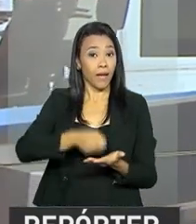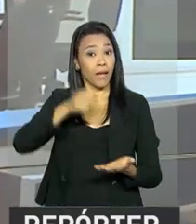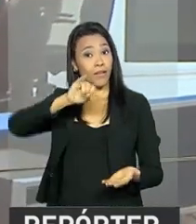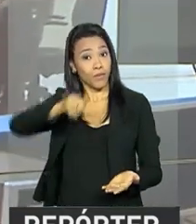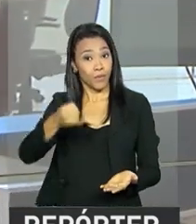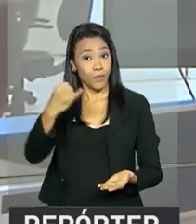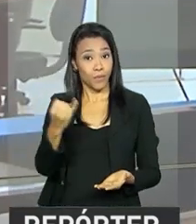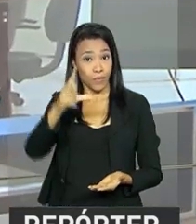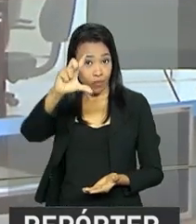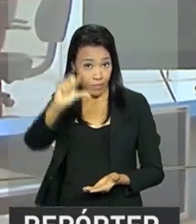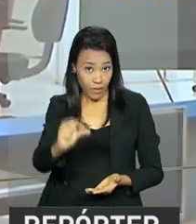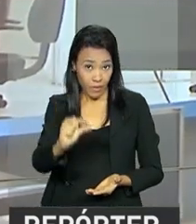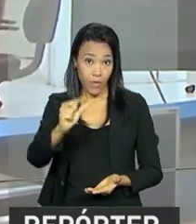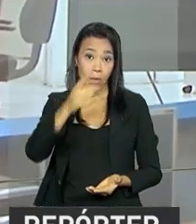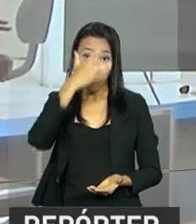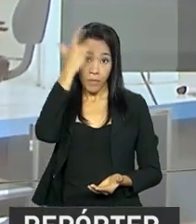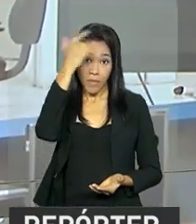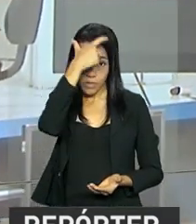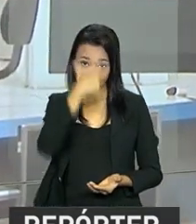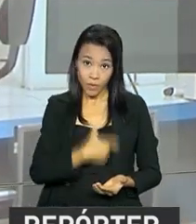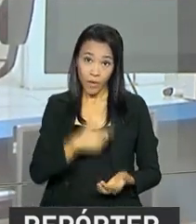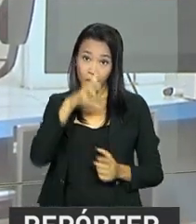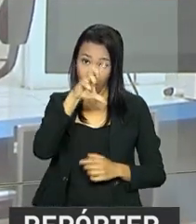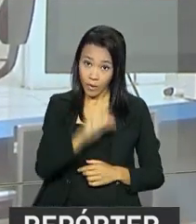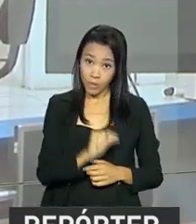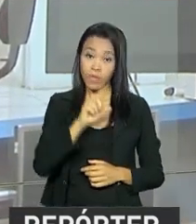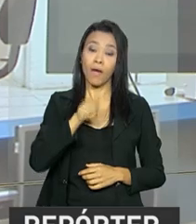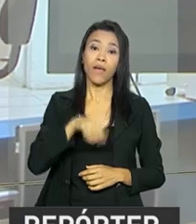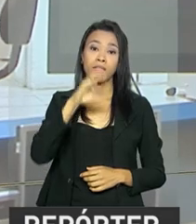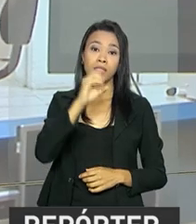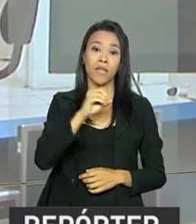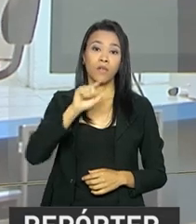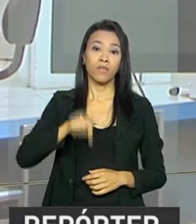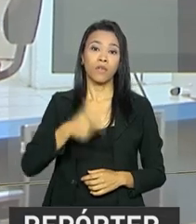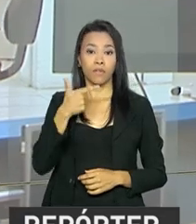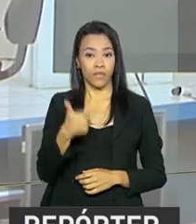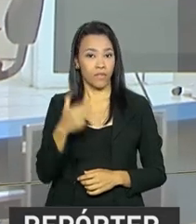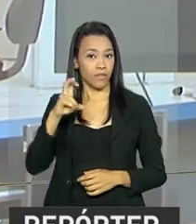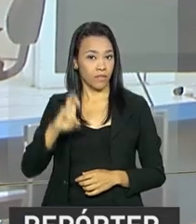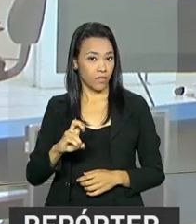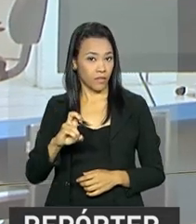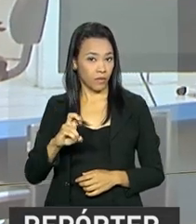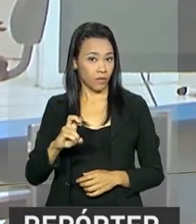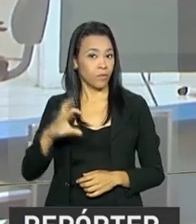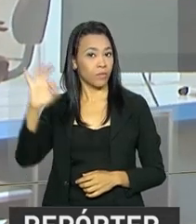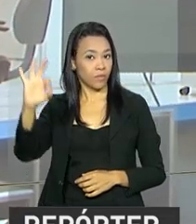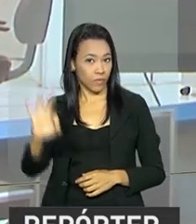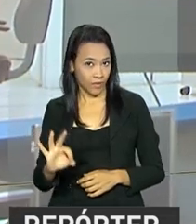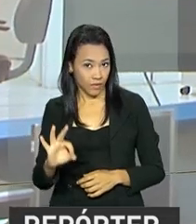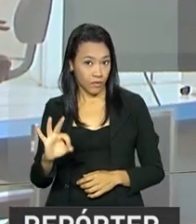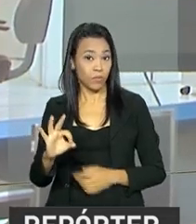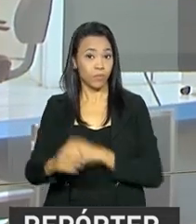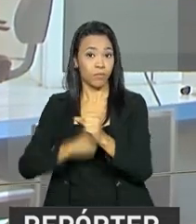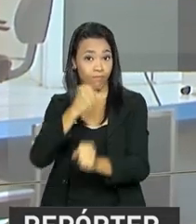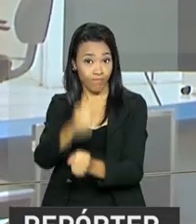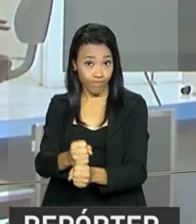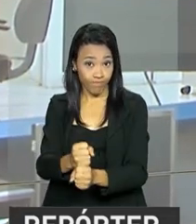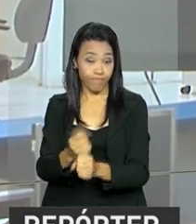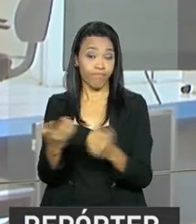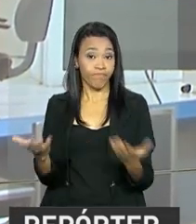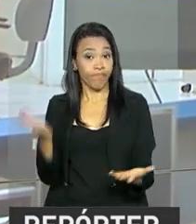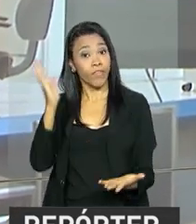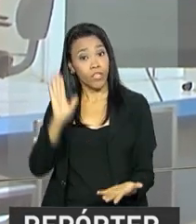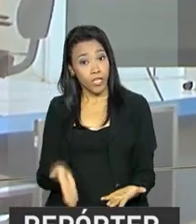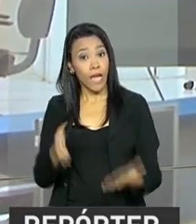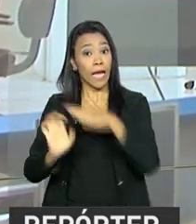clientes pessoa física a redução na taxa é de 0,25 pon percentual ao ano já para as